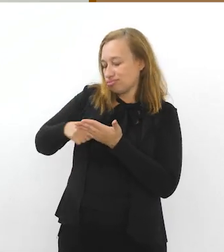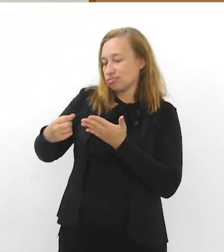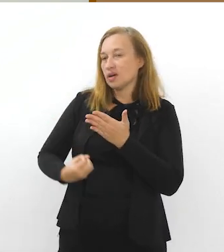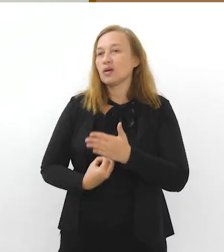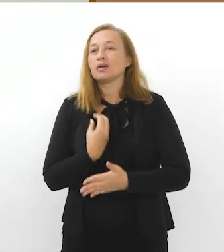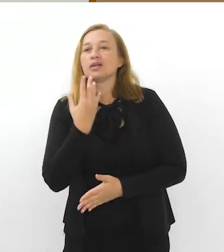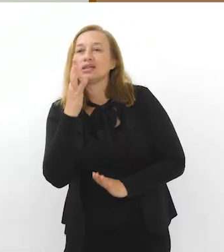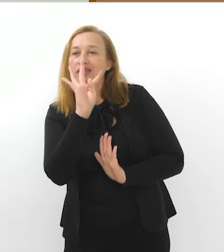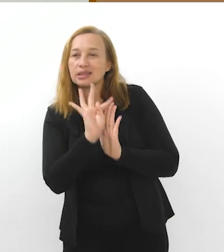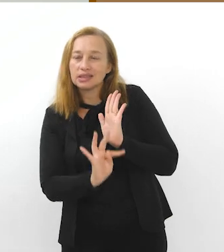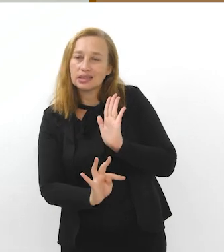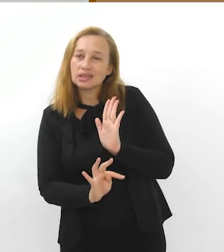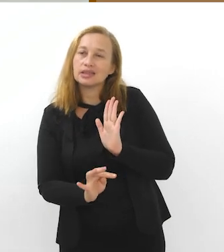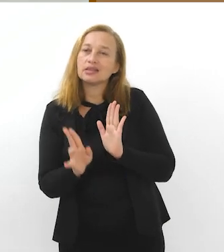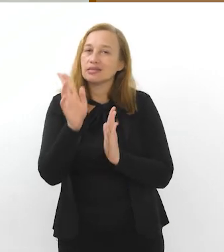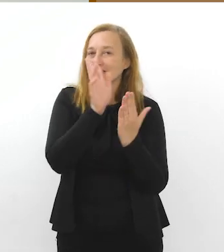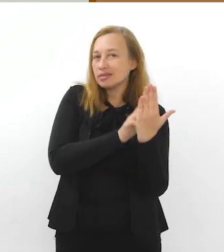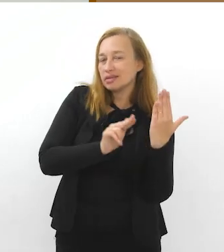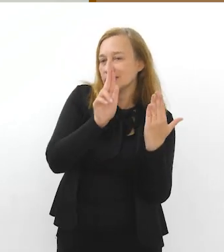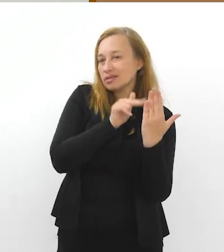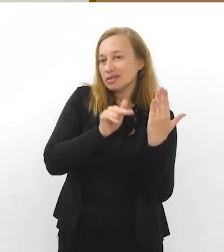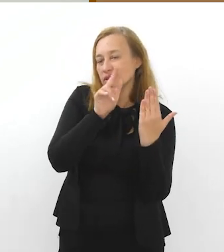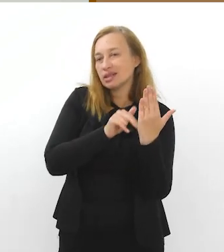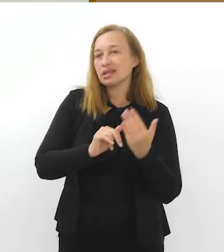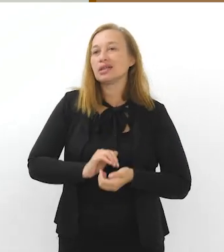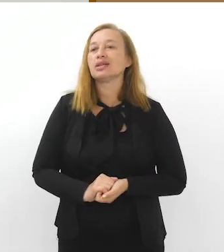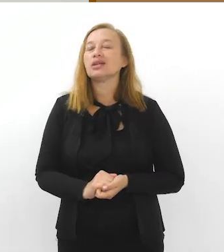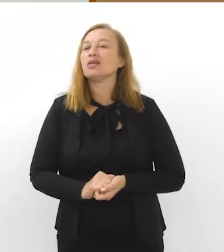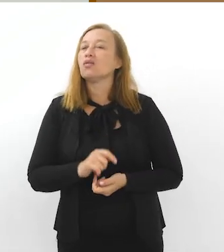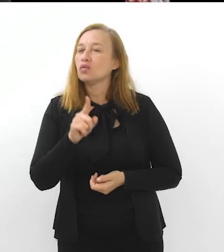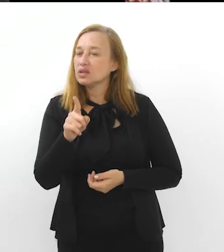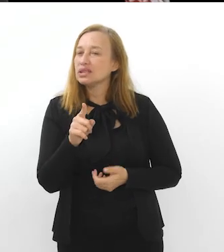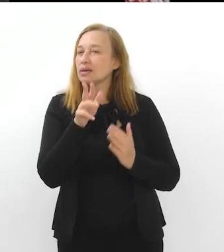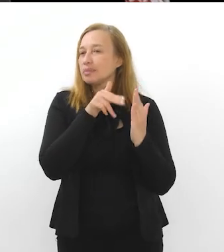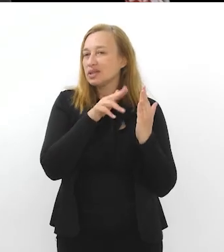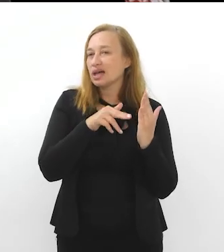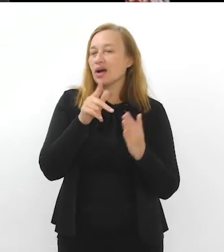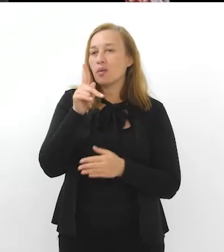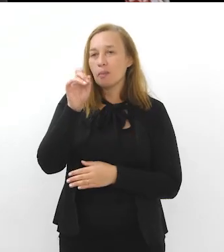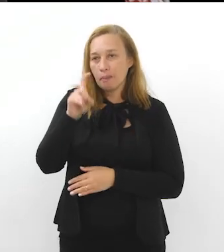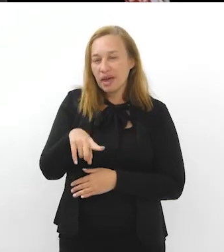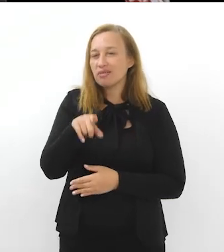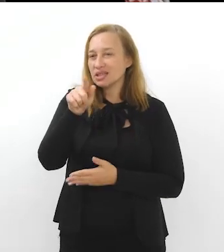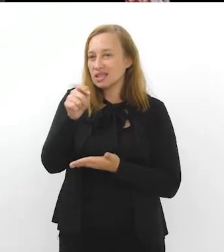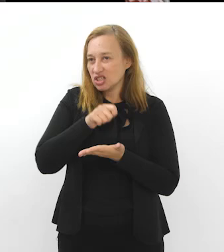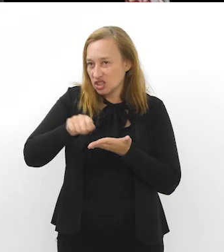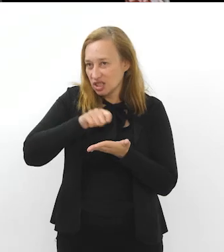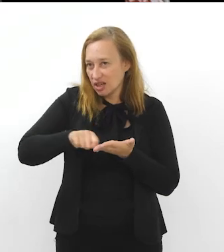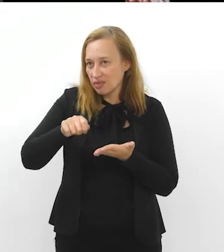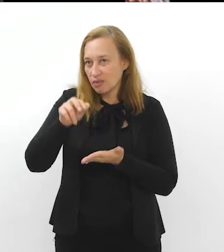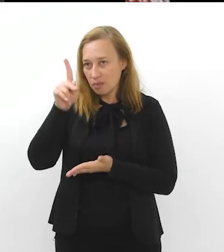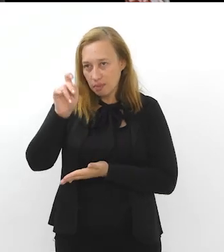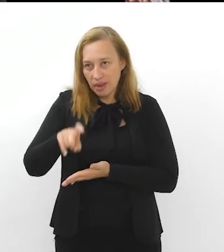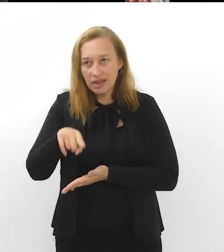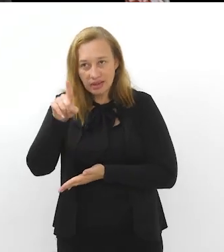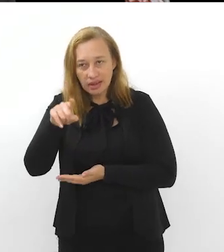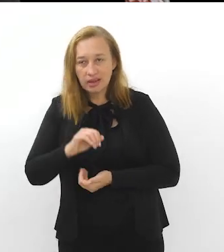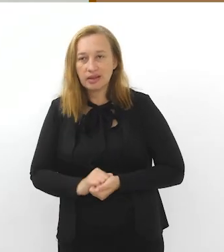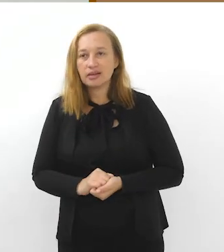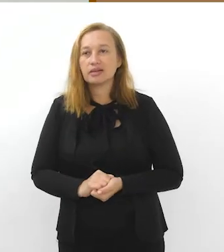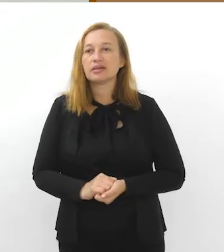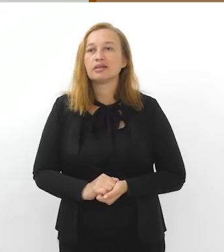para poesia, para pintura. Além de você pintar com os pés, você também escreve com os pés, né?